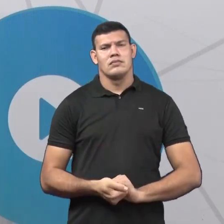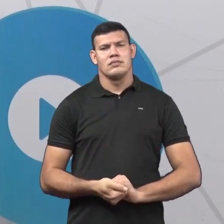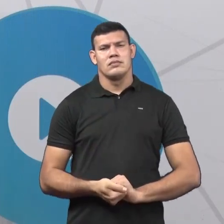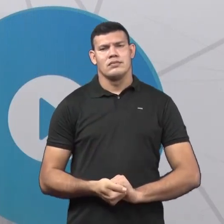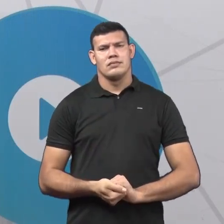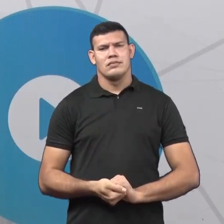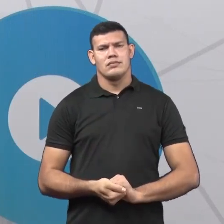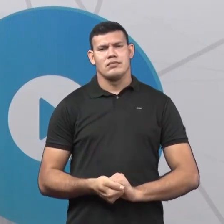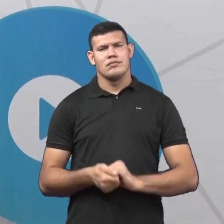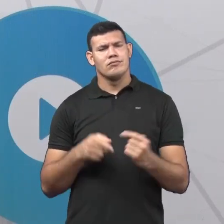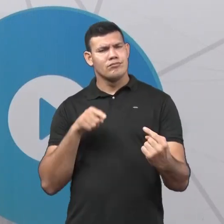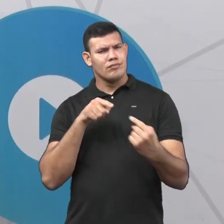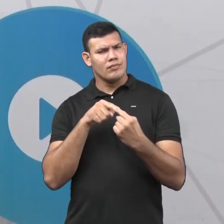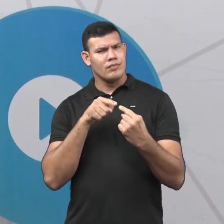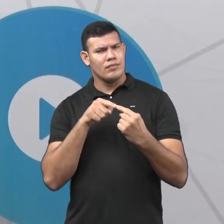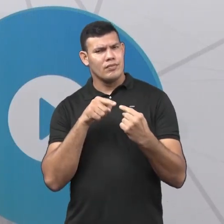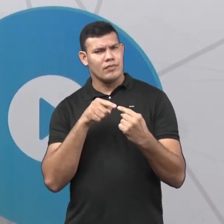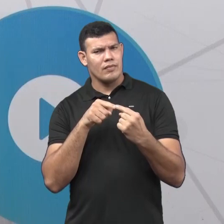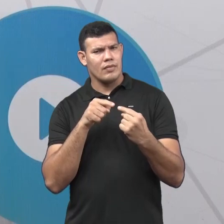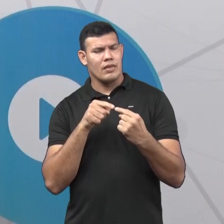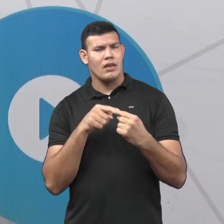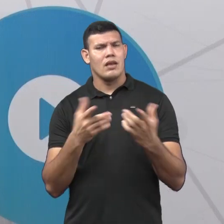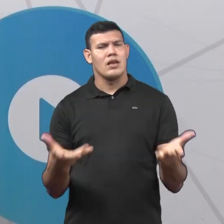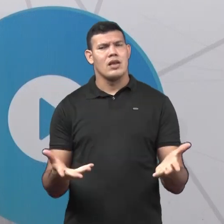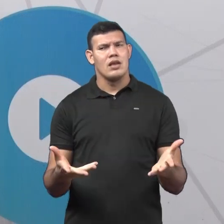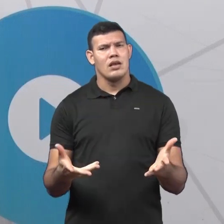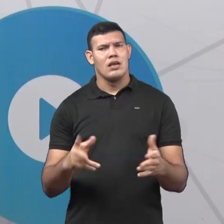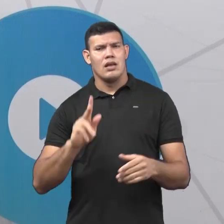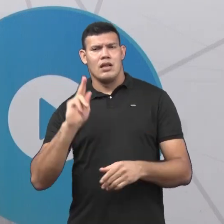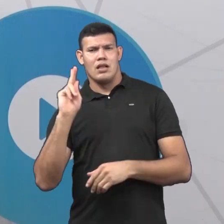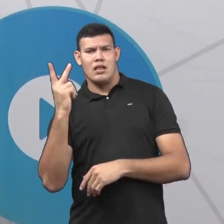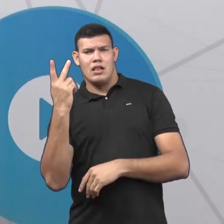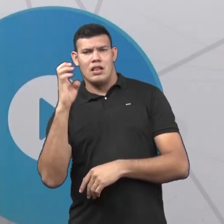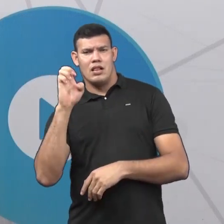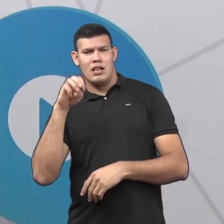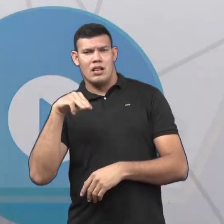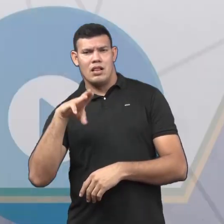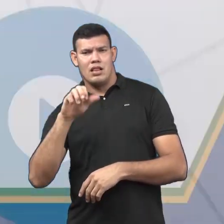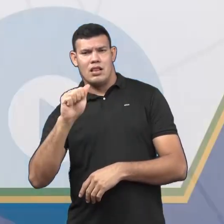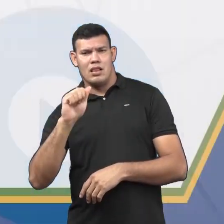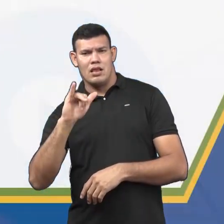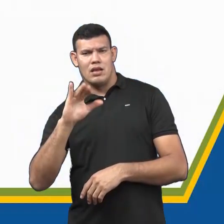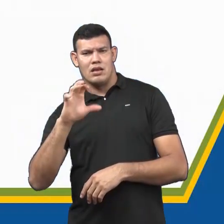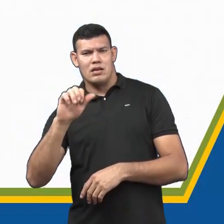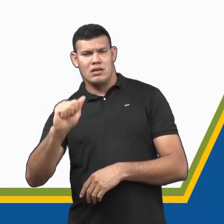Com relação aos glóbulos vermelhos, que é a primeira estrutura celular que a gente vai falar